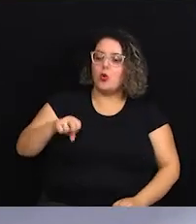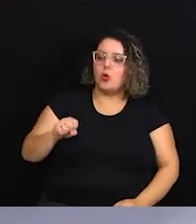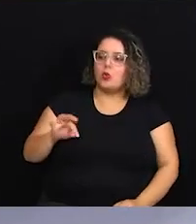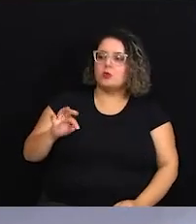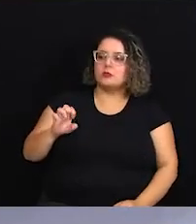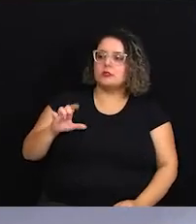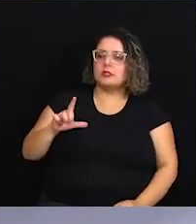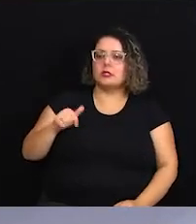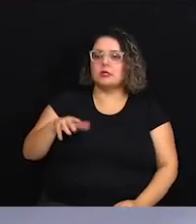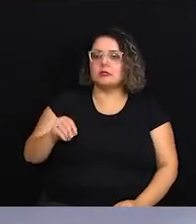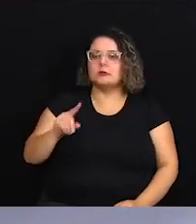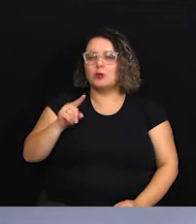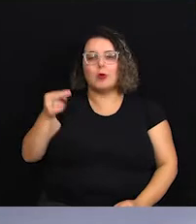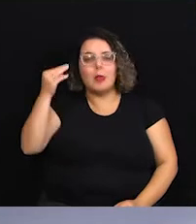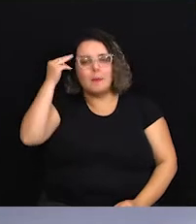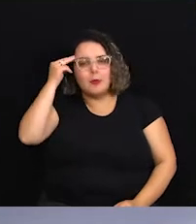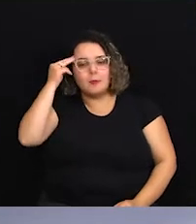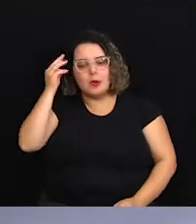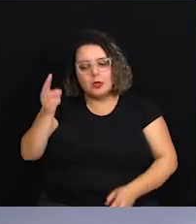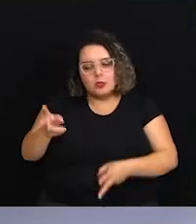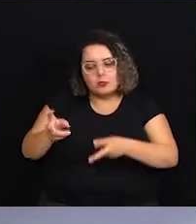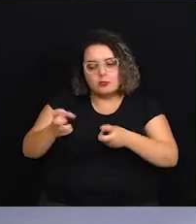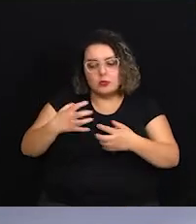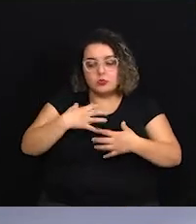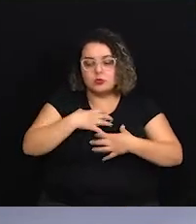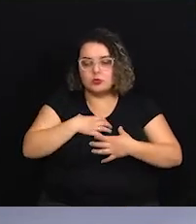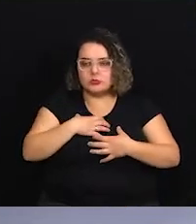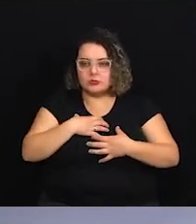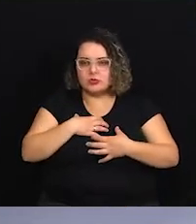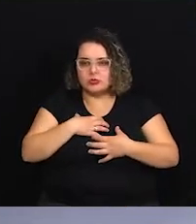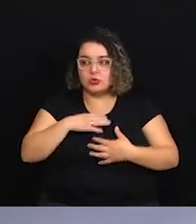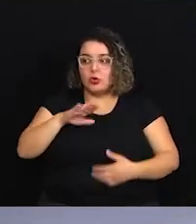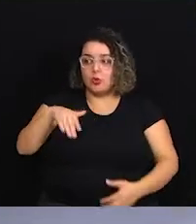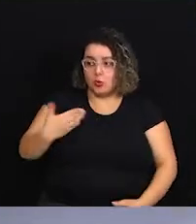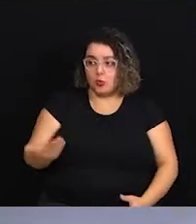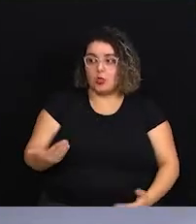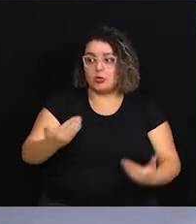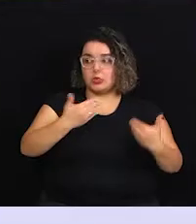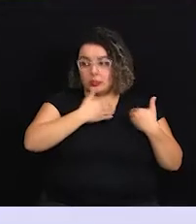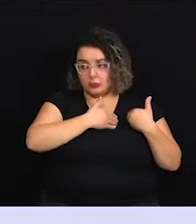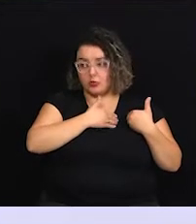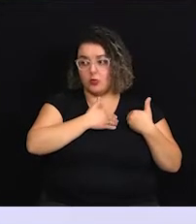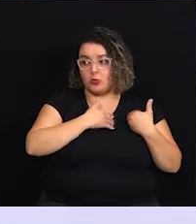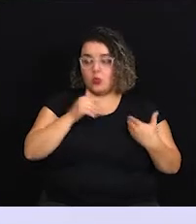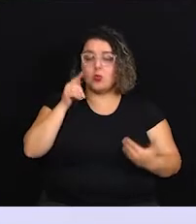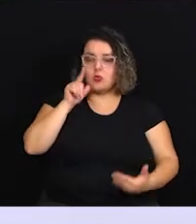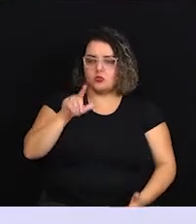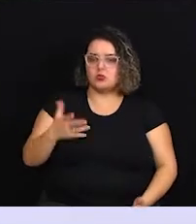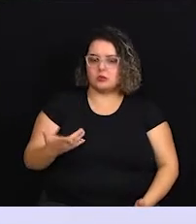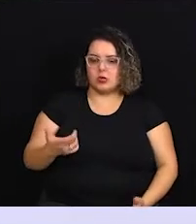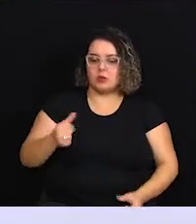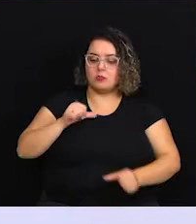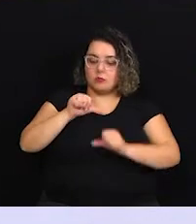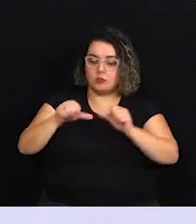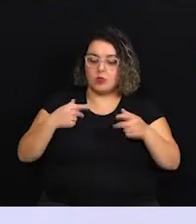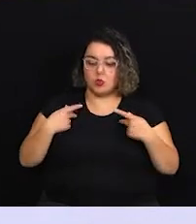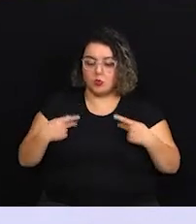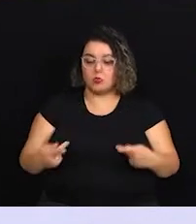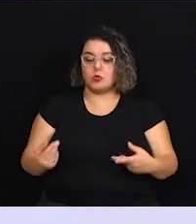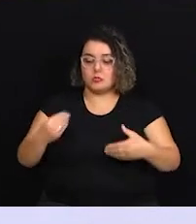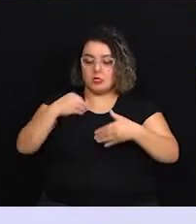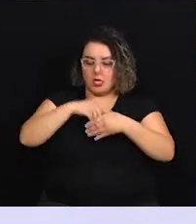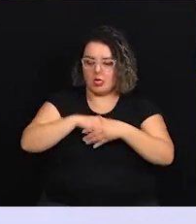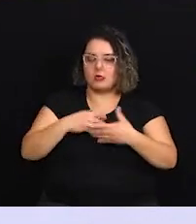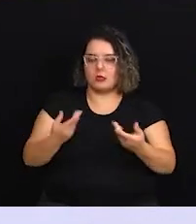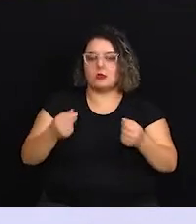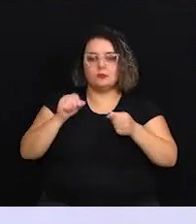A constelação, ela não é mental, ela é muito da percepção, do sentir. Então, quando o tutor consegue ter uma mudança de